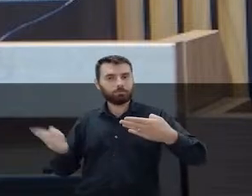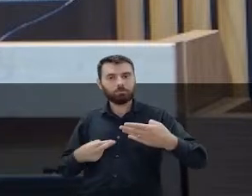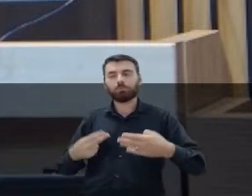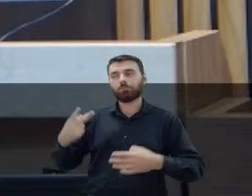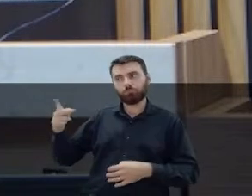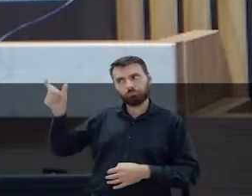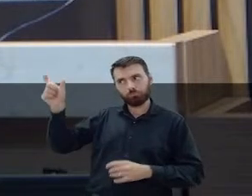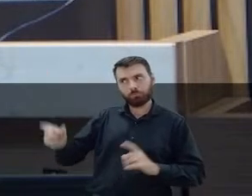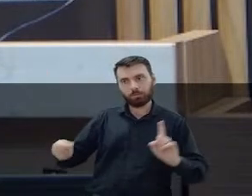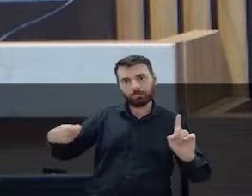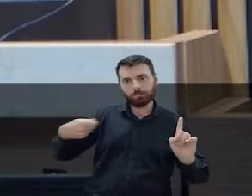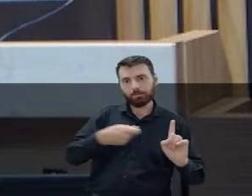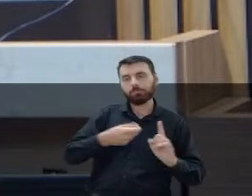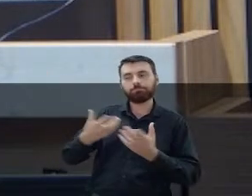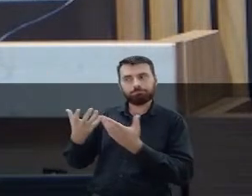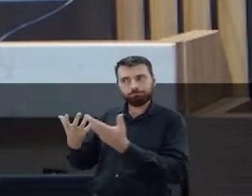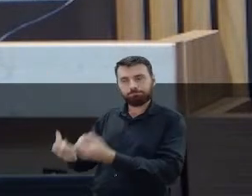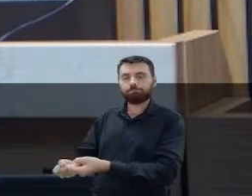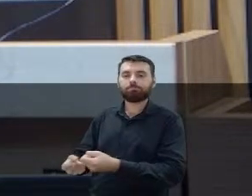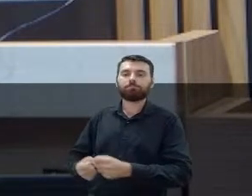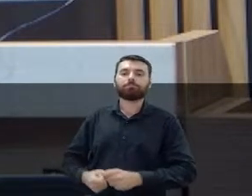reclamante.